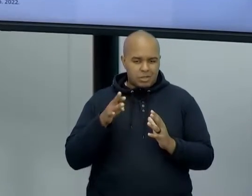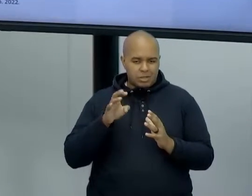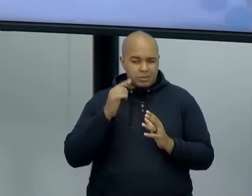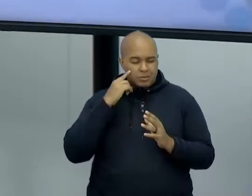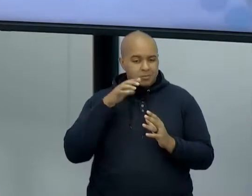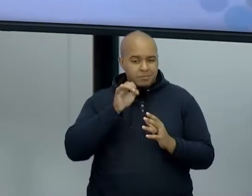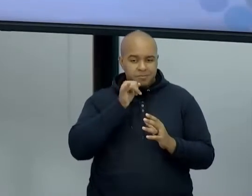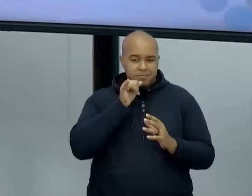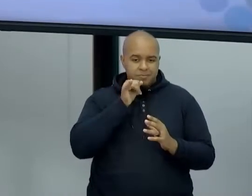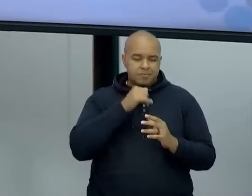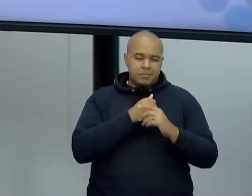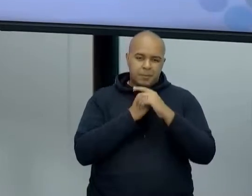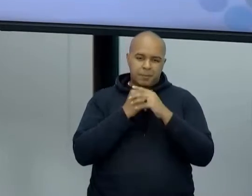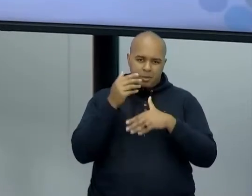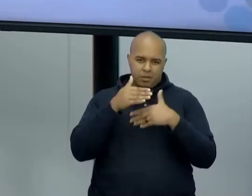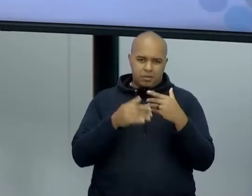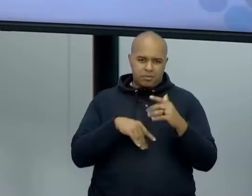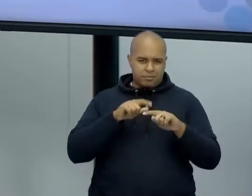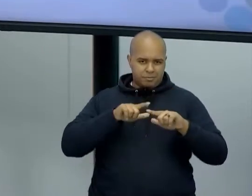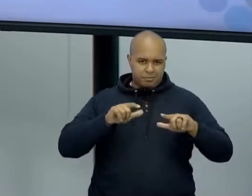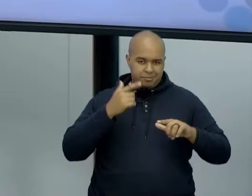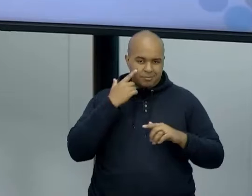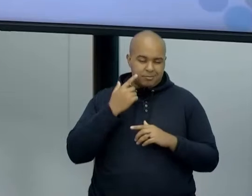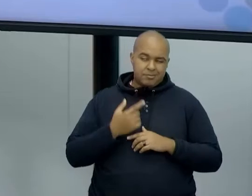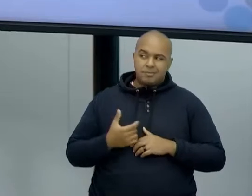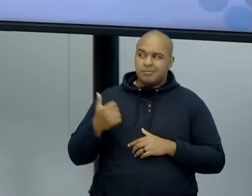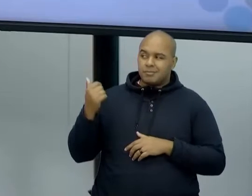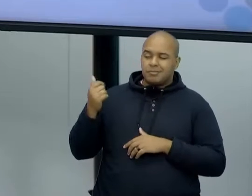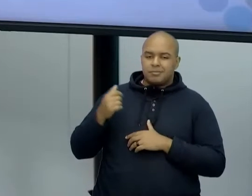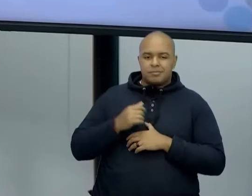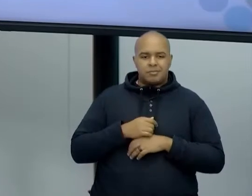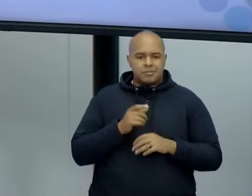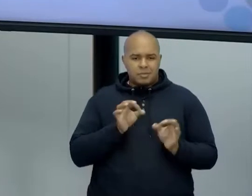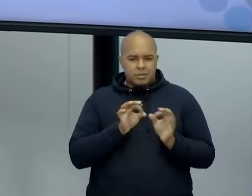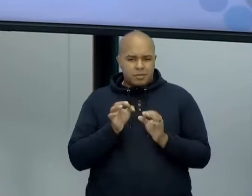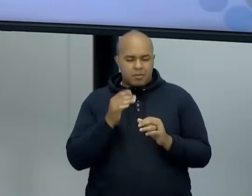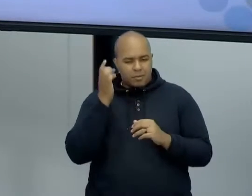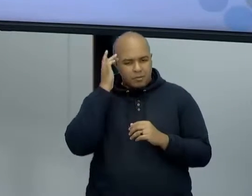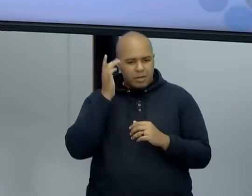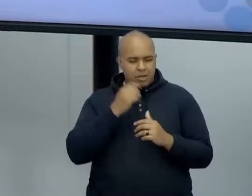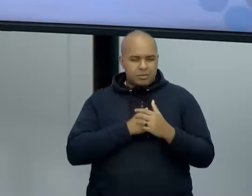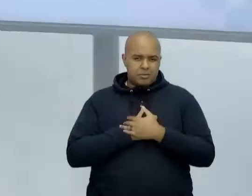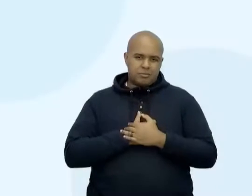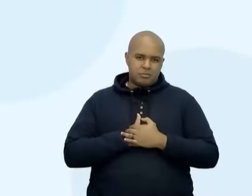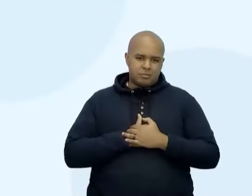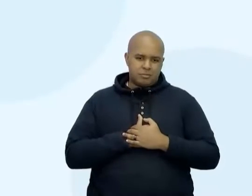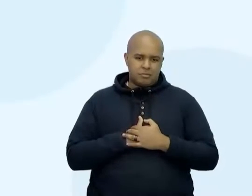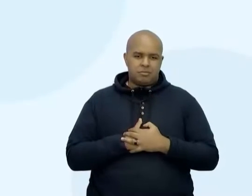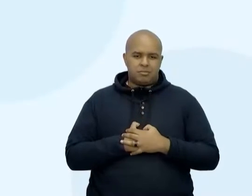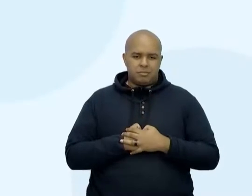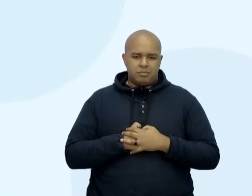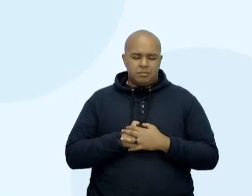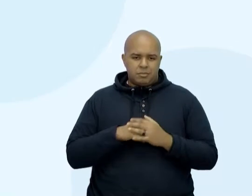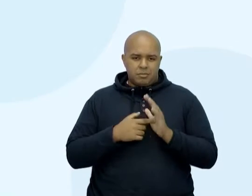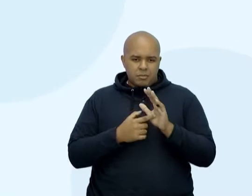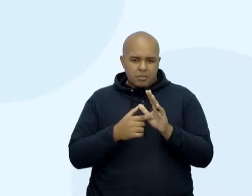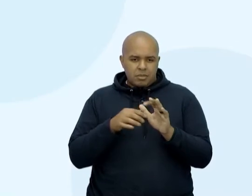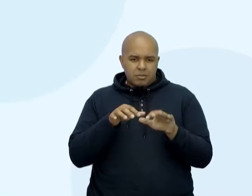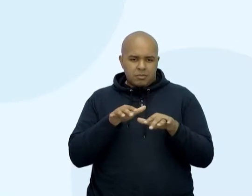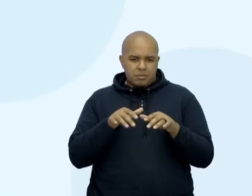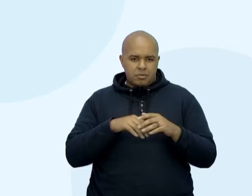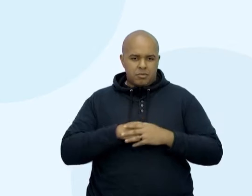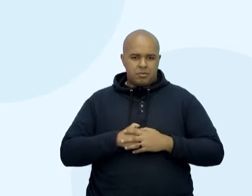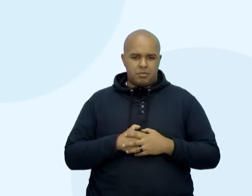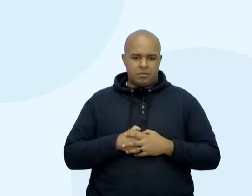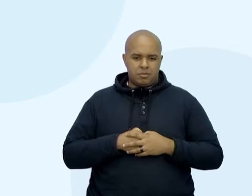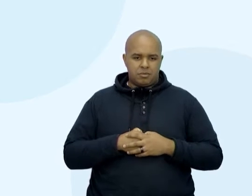peguei aqui, um slide em branco, para a gente ficar mais fácil aqui para apresentar para vocês.